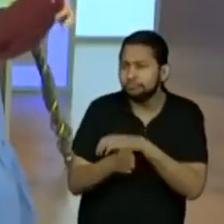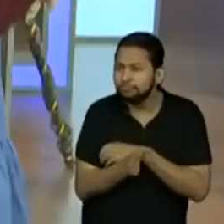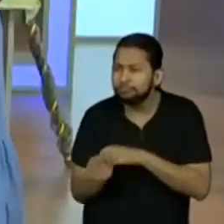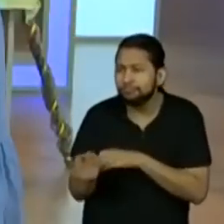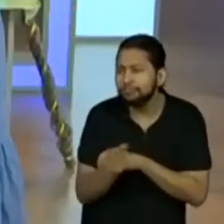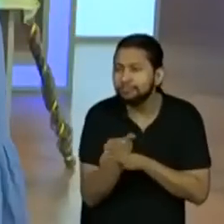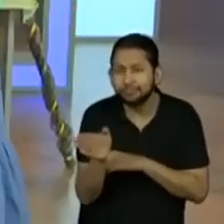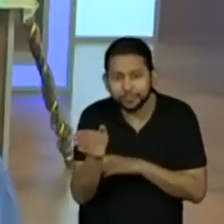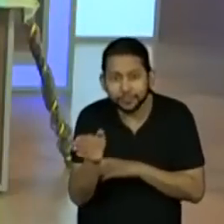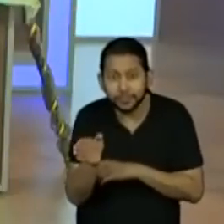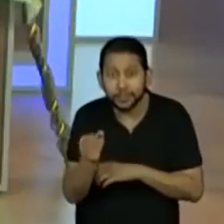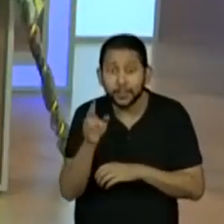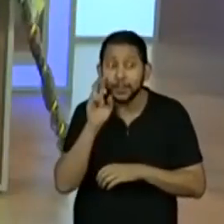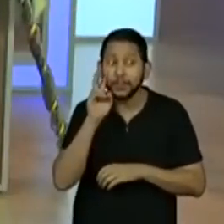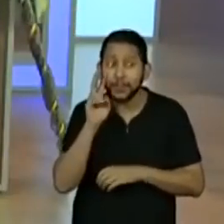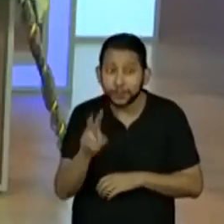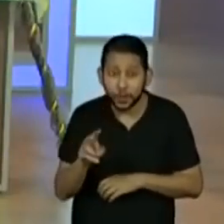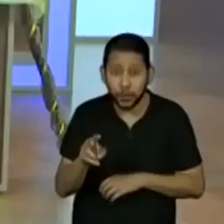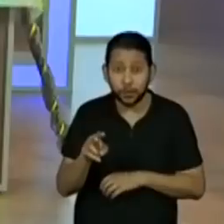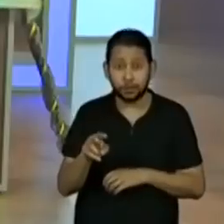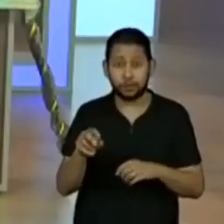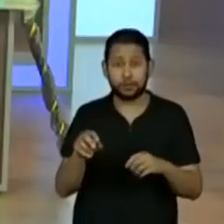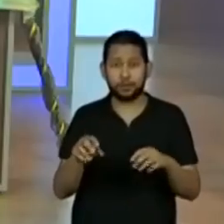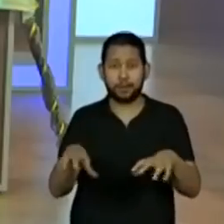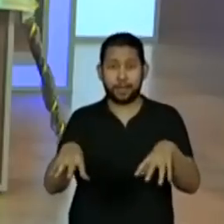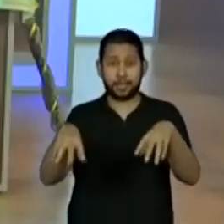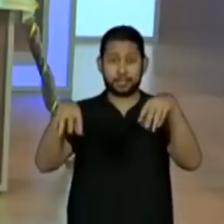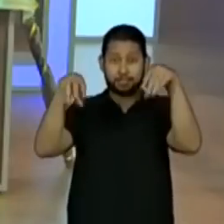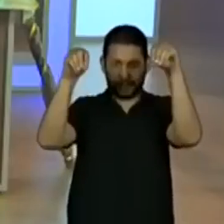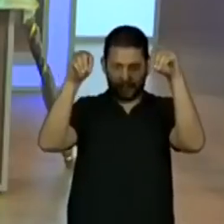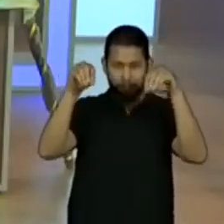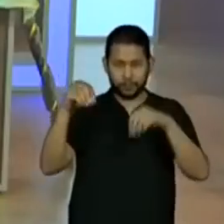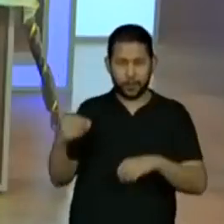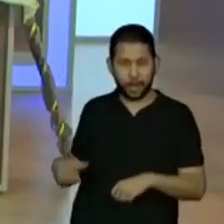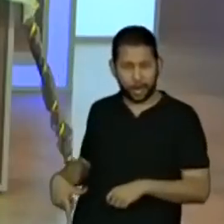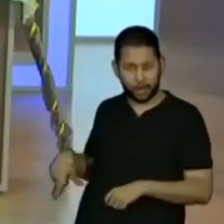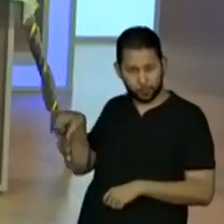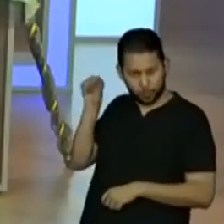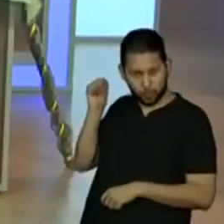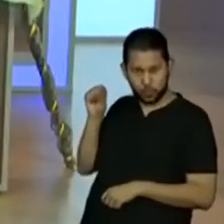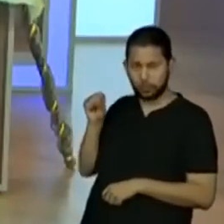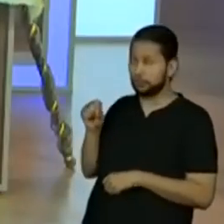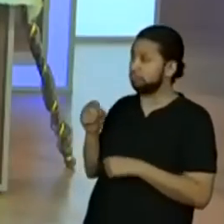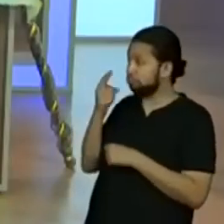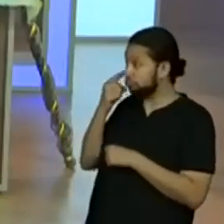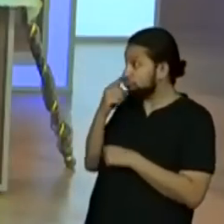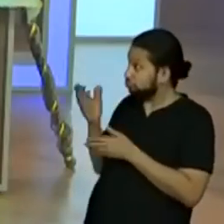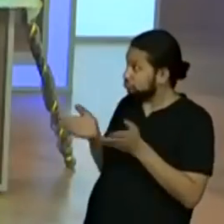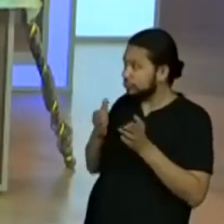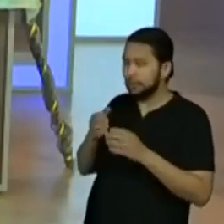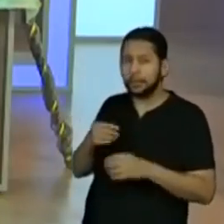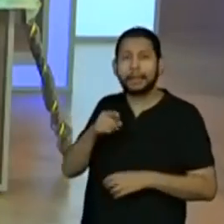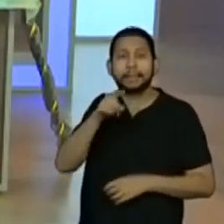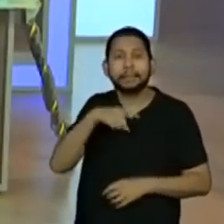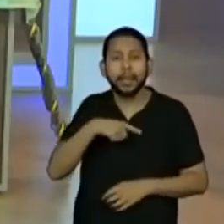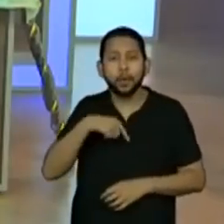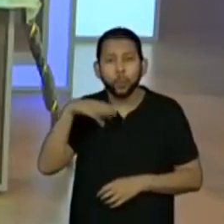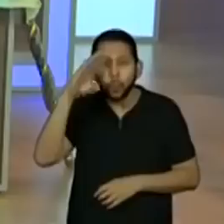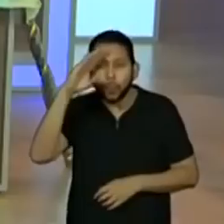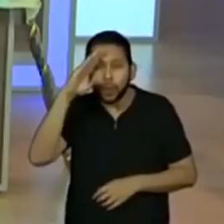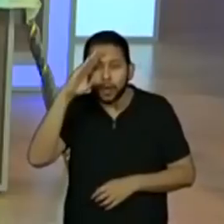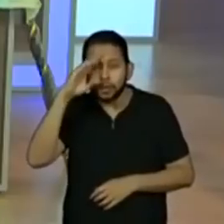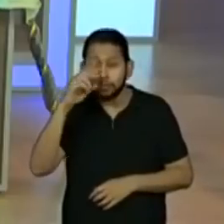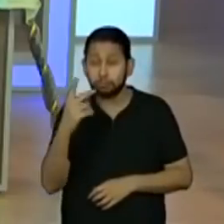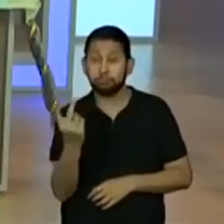E quando chegou até lá, ela colocou bem à frente do castelo, os guardas estavam todos dormindo. Ele